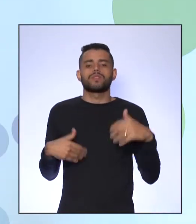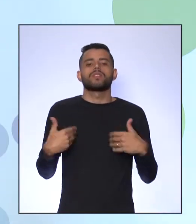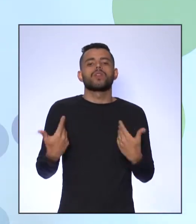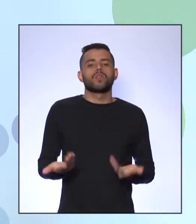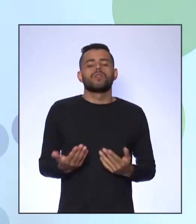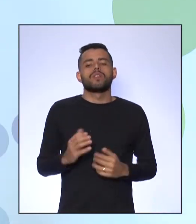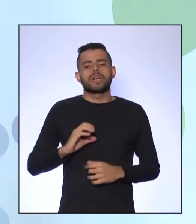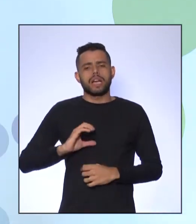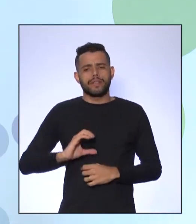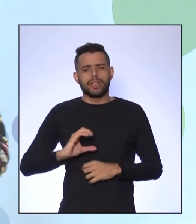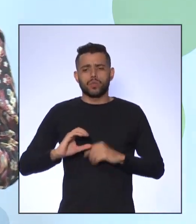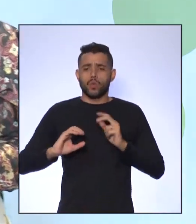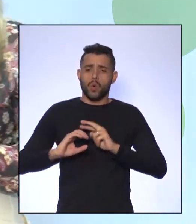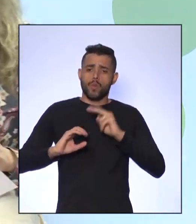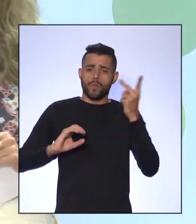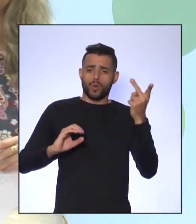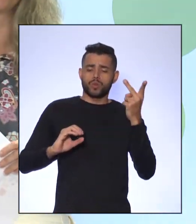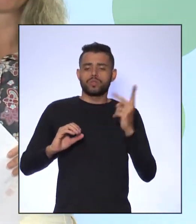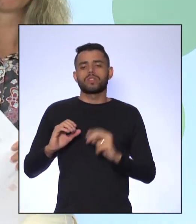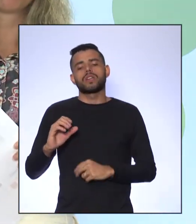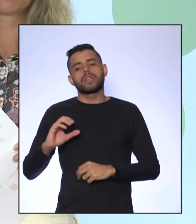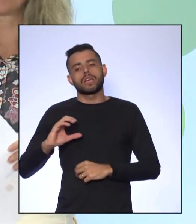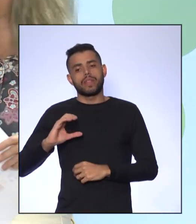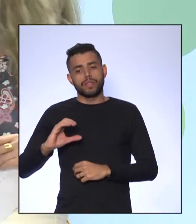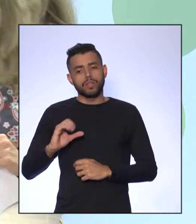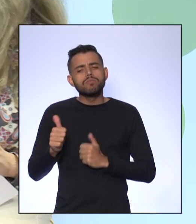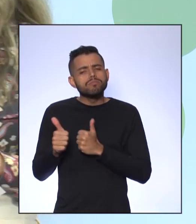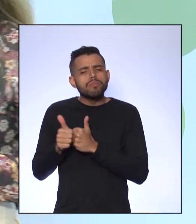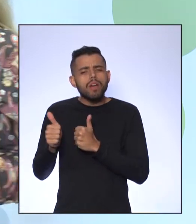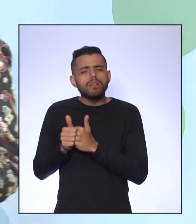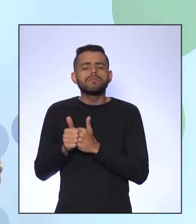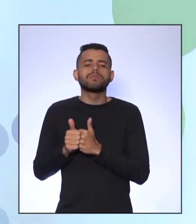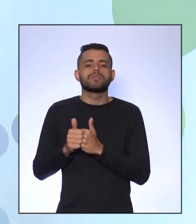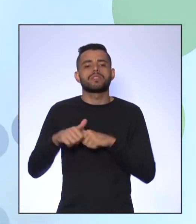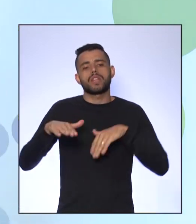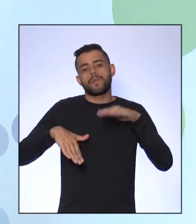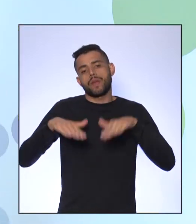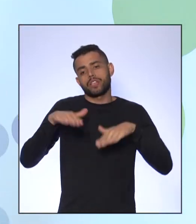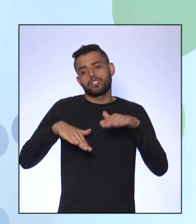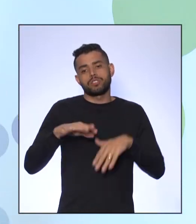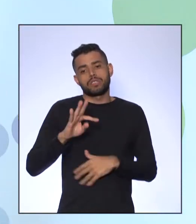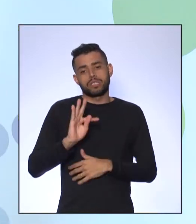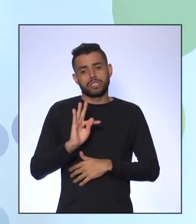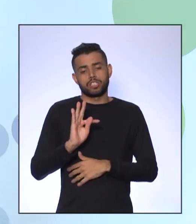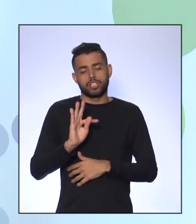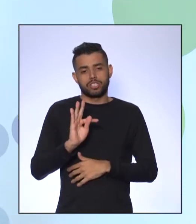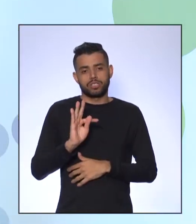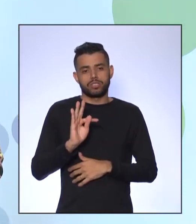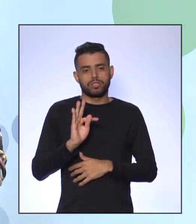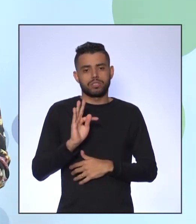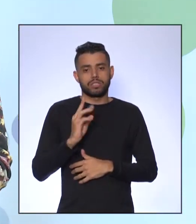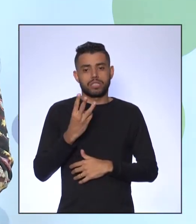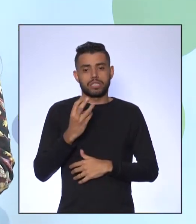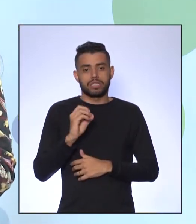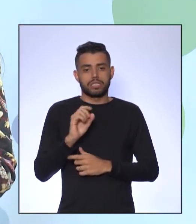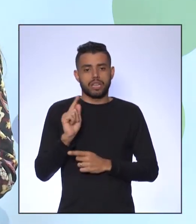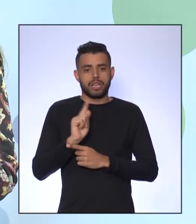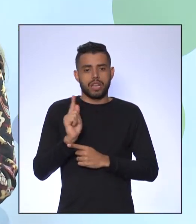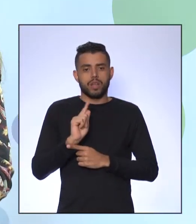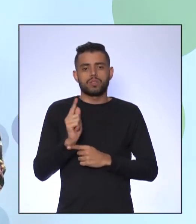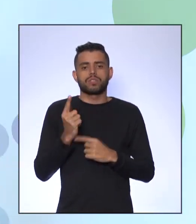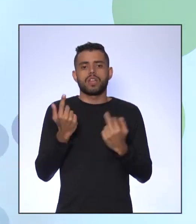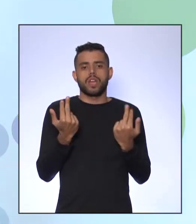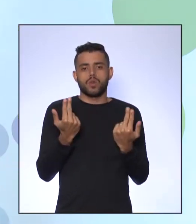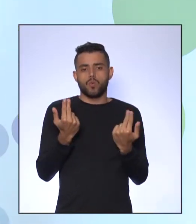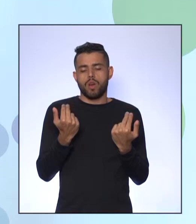com cateto adjacente é a tangente, tá certo? Então, a tangente de 30 graus é igual